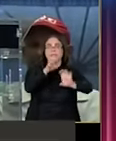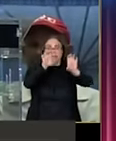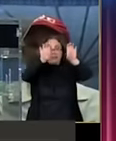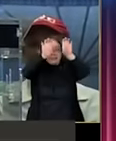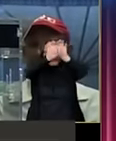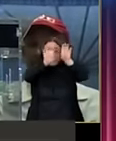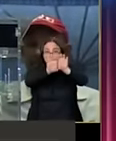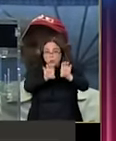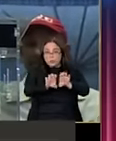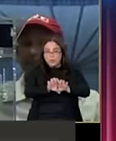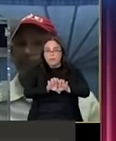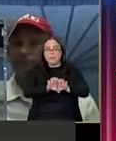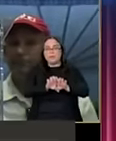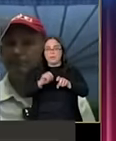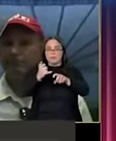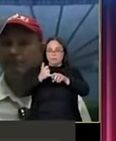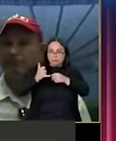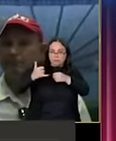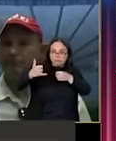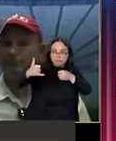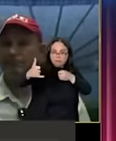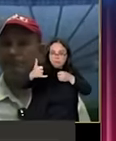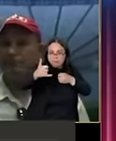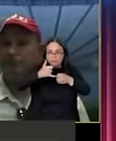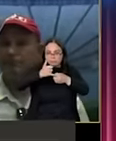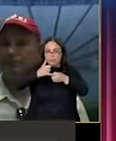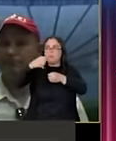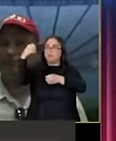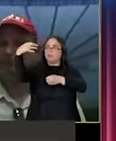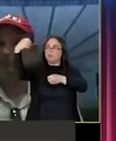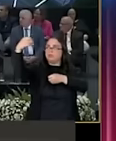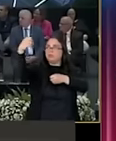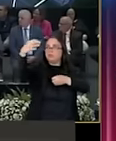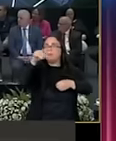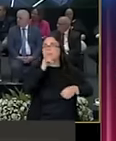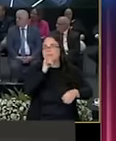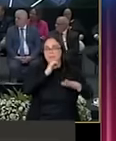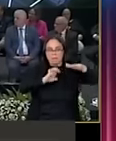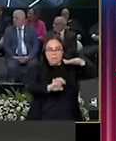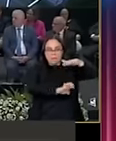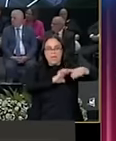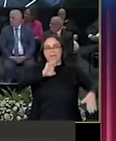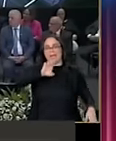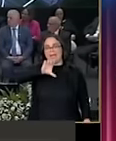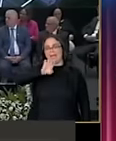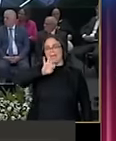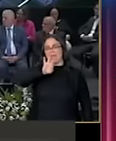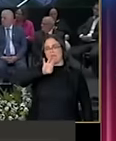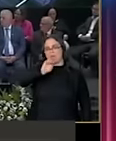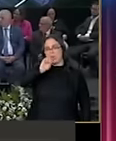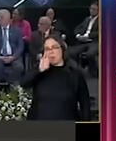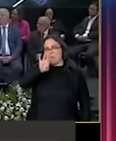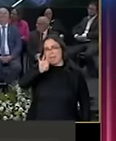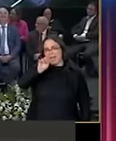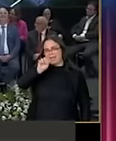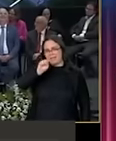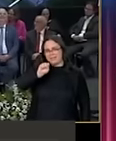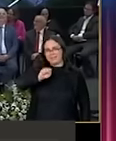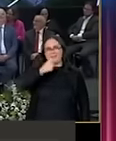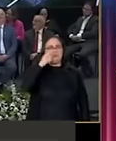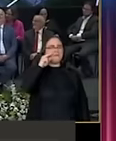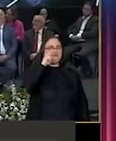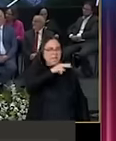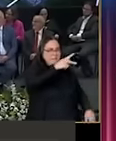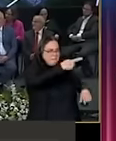todo esse tempo acordado. Se o governo faz nada, ele inaugura a pedra fundamental. Em